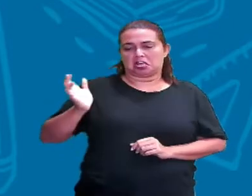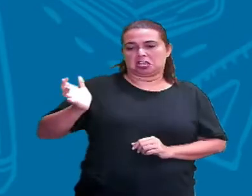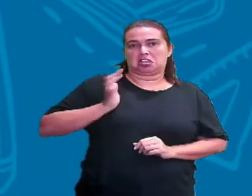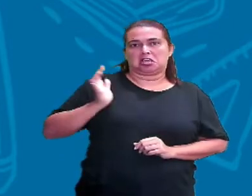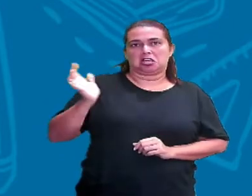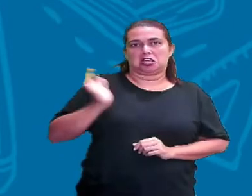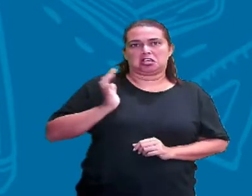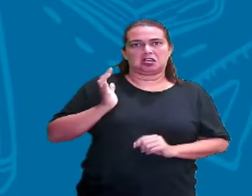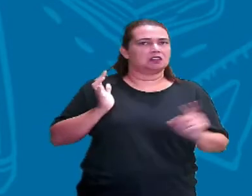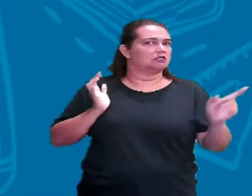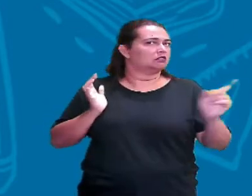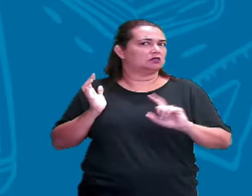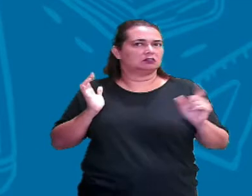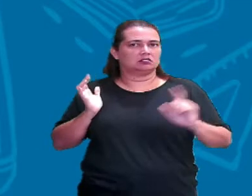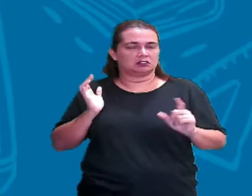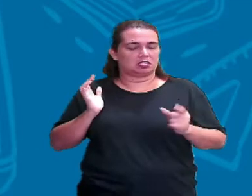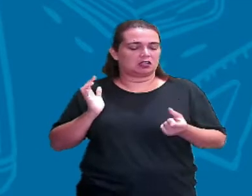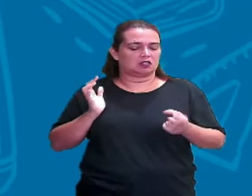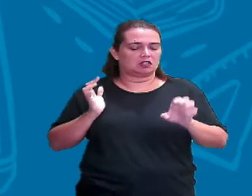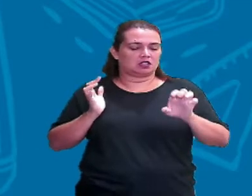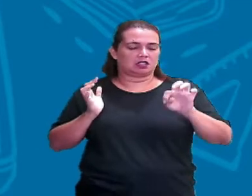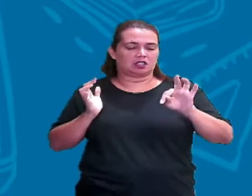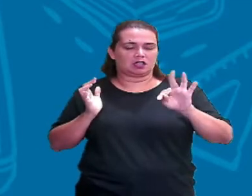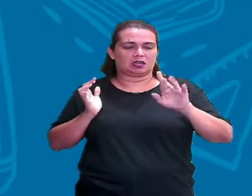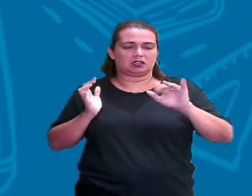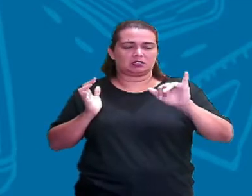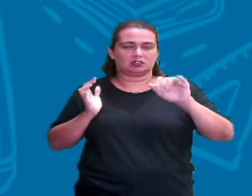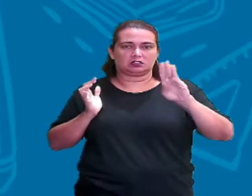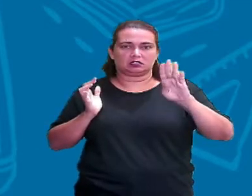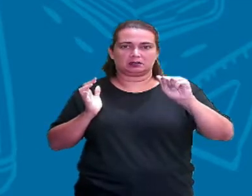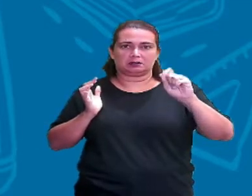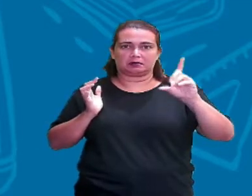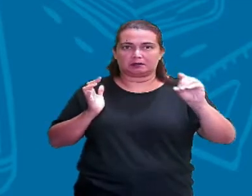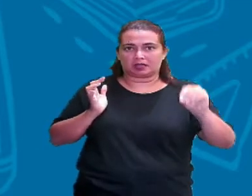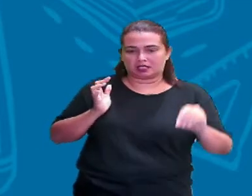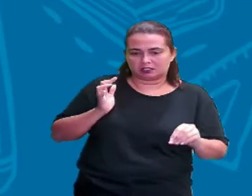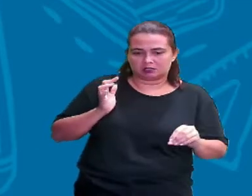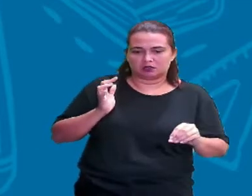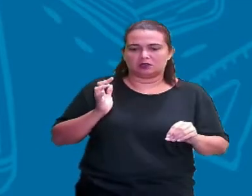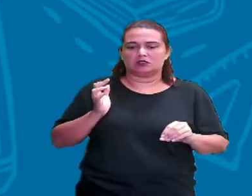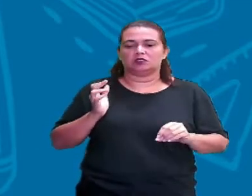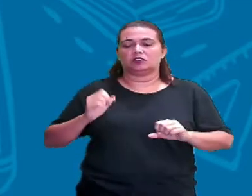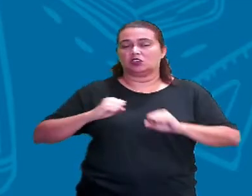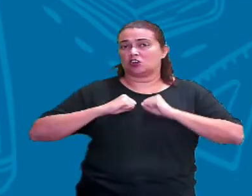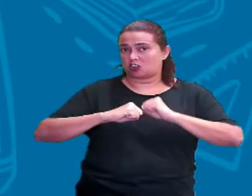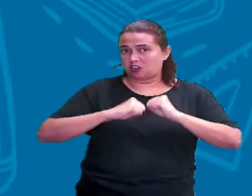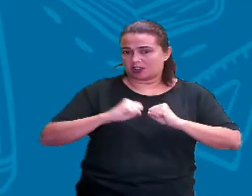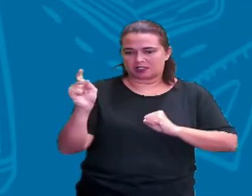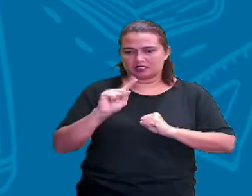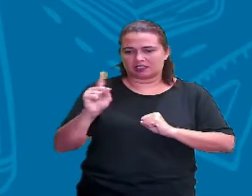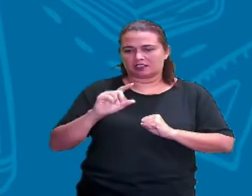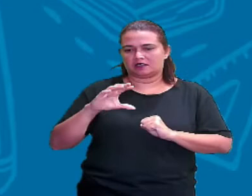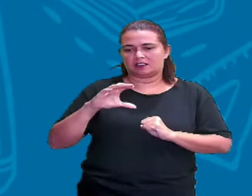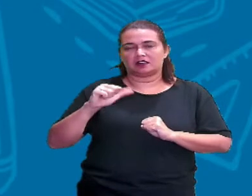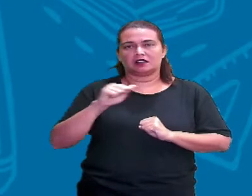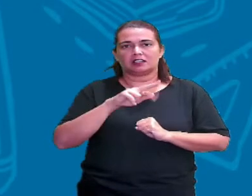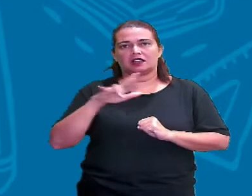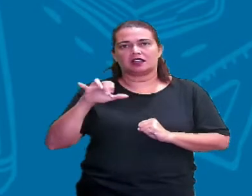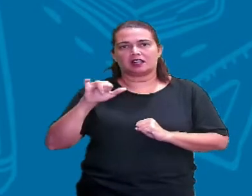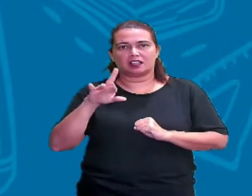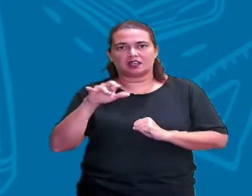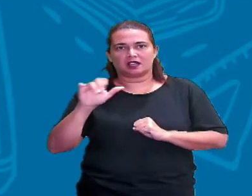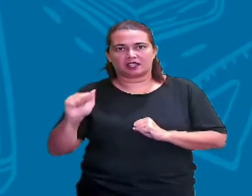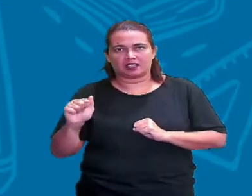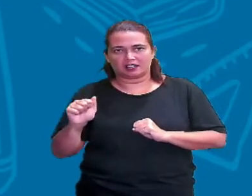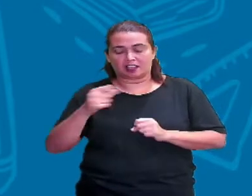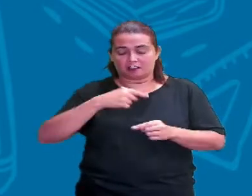nordestino ele não corre, ele dá umas carreiras. O nordestino não ri, ele se abre. O nordestino não dá a volta, ele